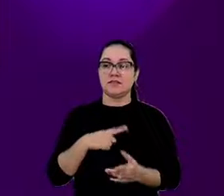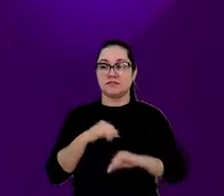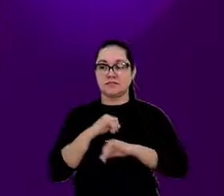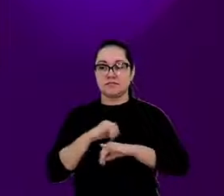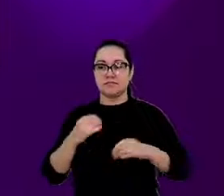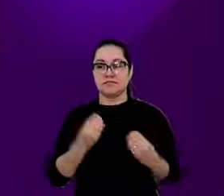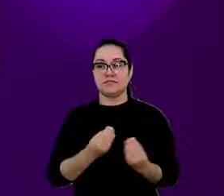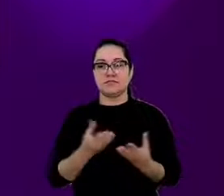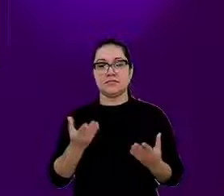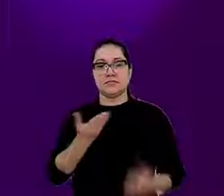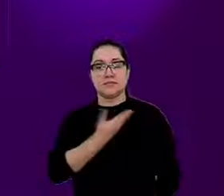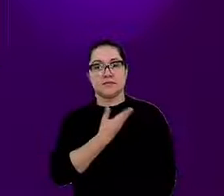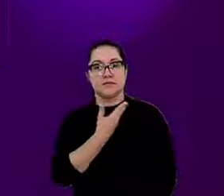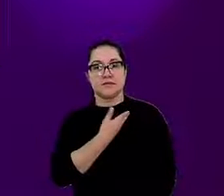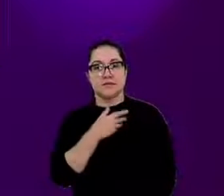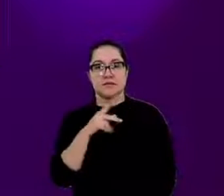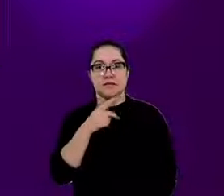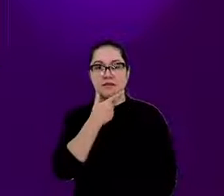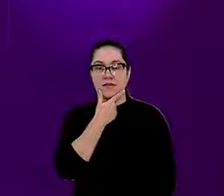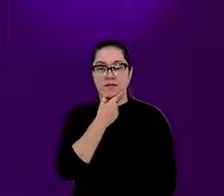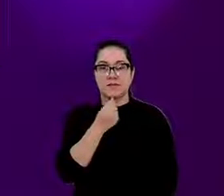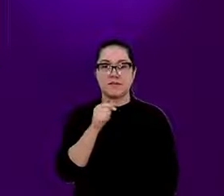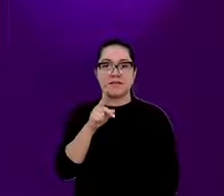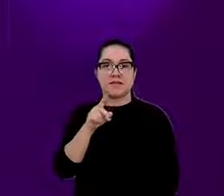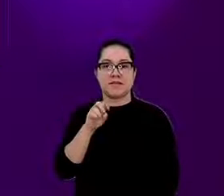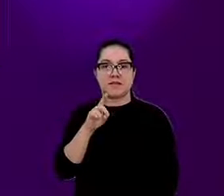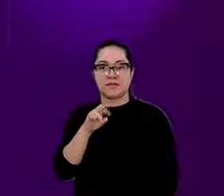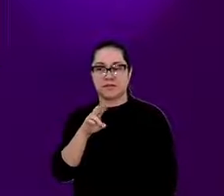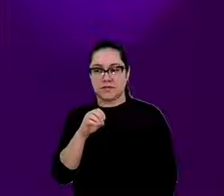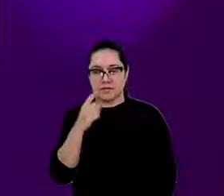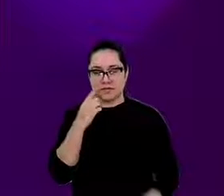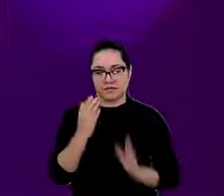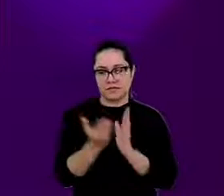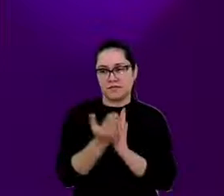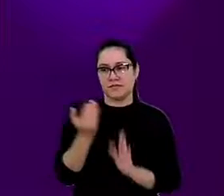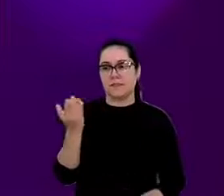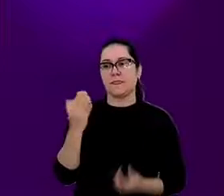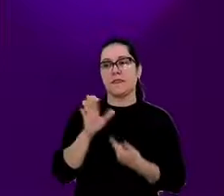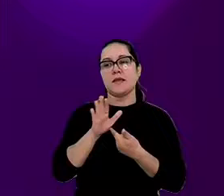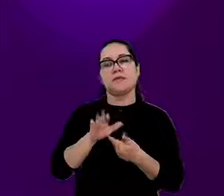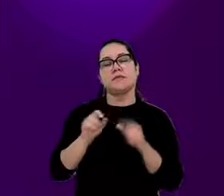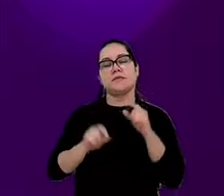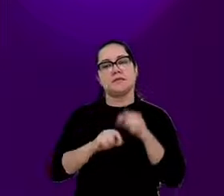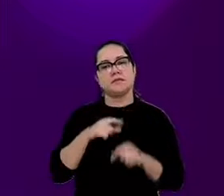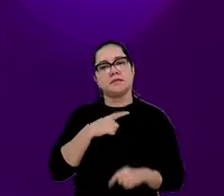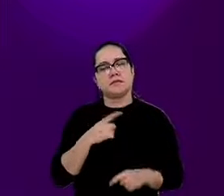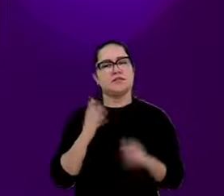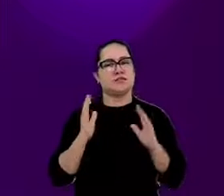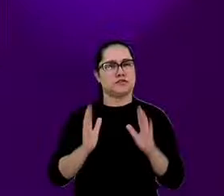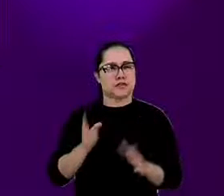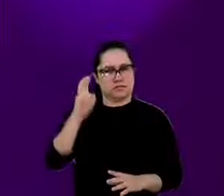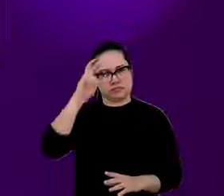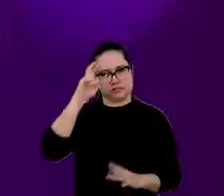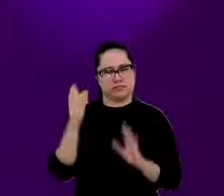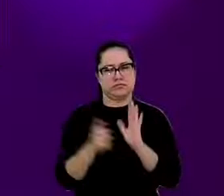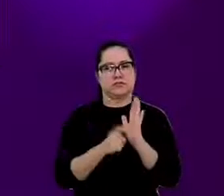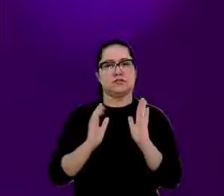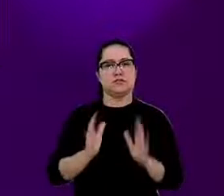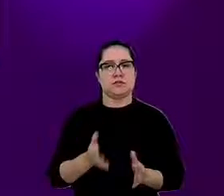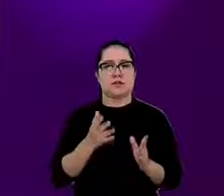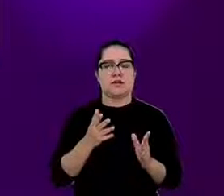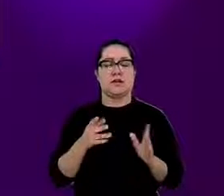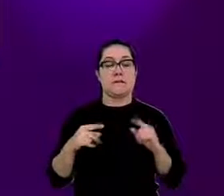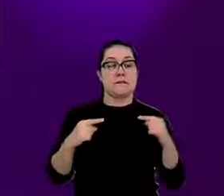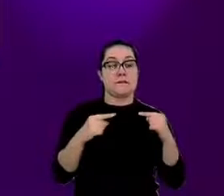Pedro Barros, na nossa revista da SOCESP, mostrando aqui que a inteligência artificial já vem sendo explorada em diferentes campos da cardiologia,